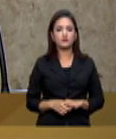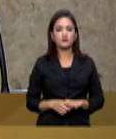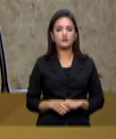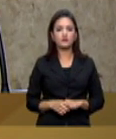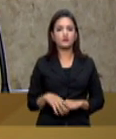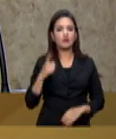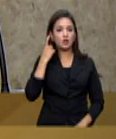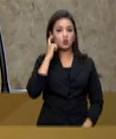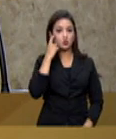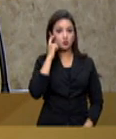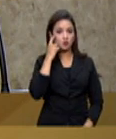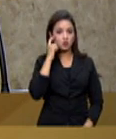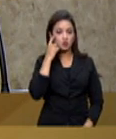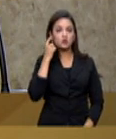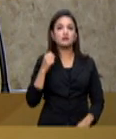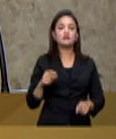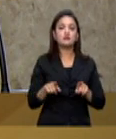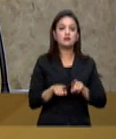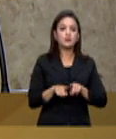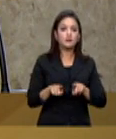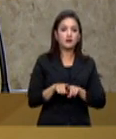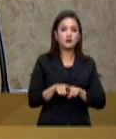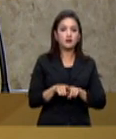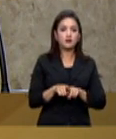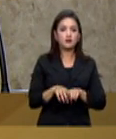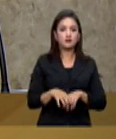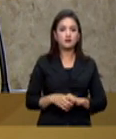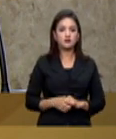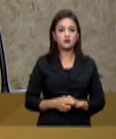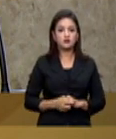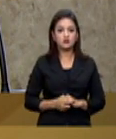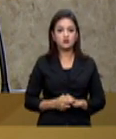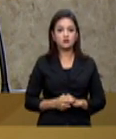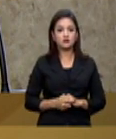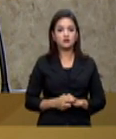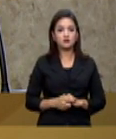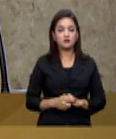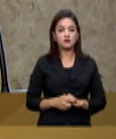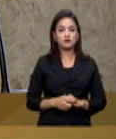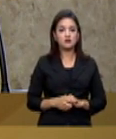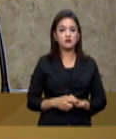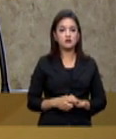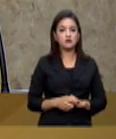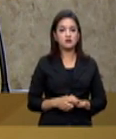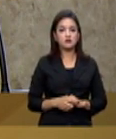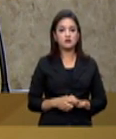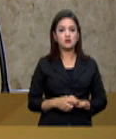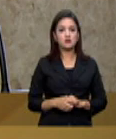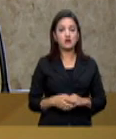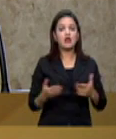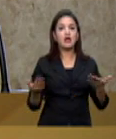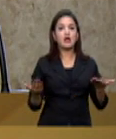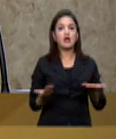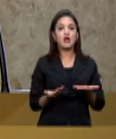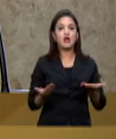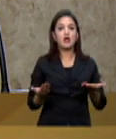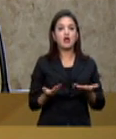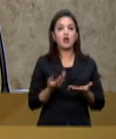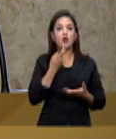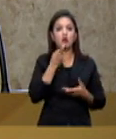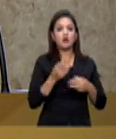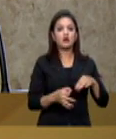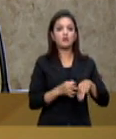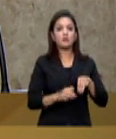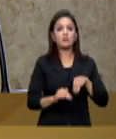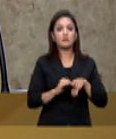Ministro Nunes Marques, parcialmente procedente, como ministro Gilmar. Ministra, agora concedo a palavra... O ministro